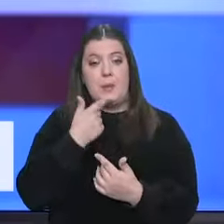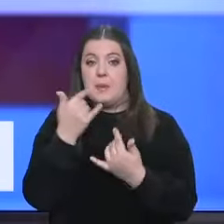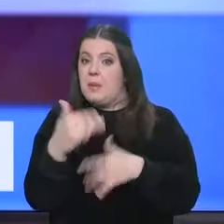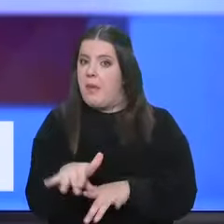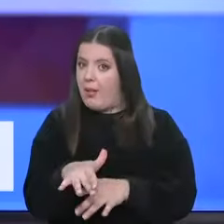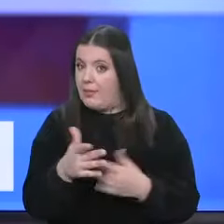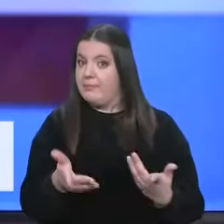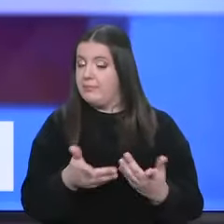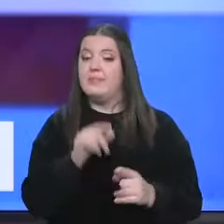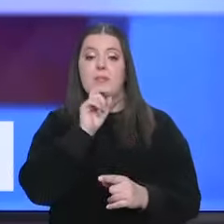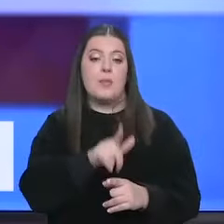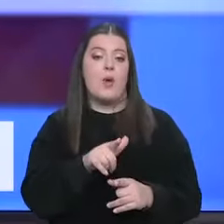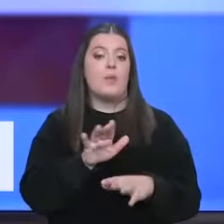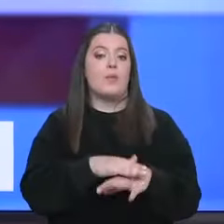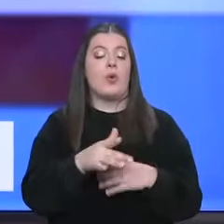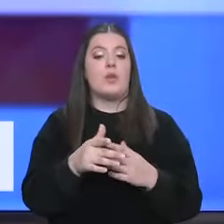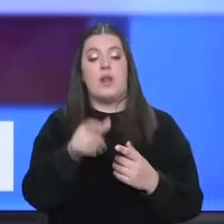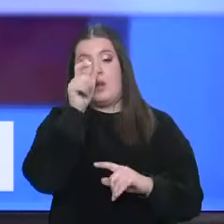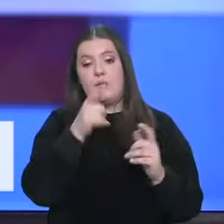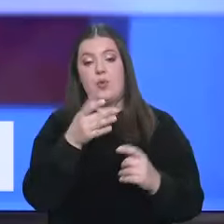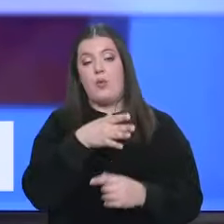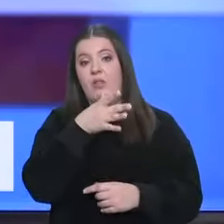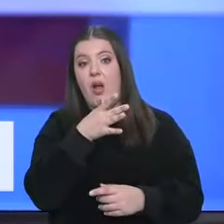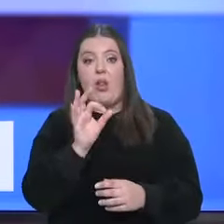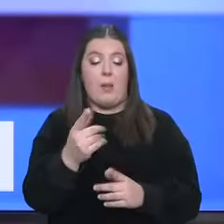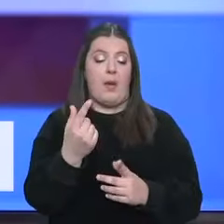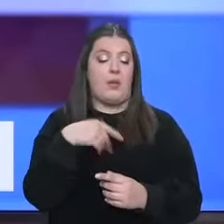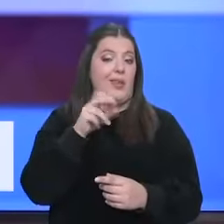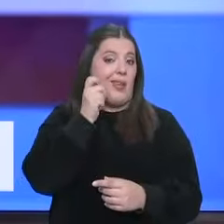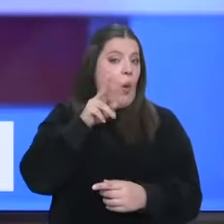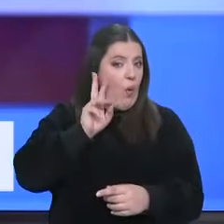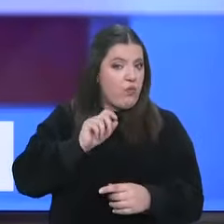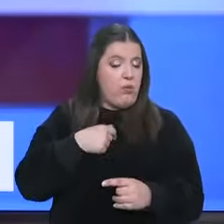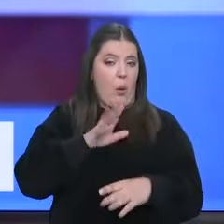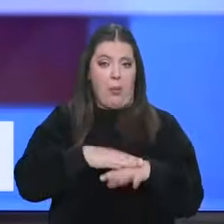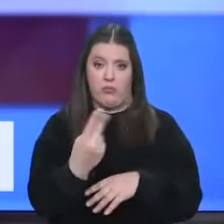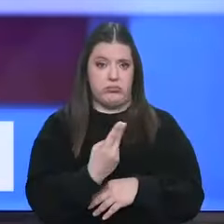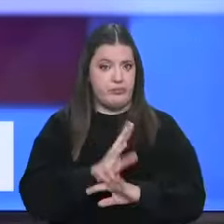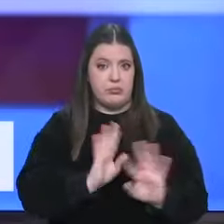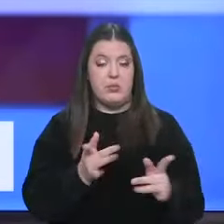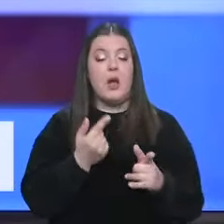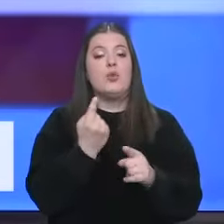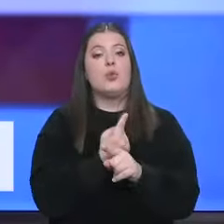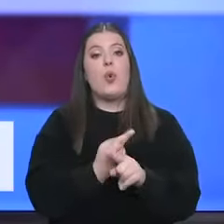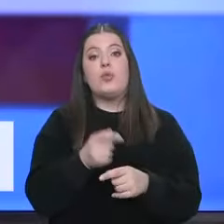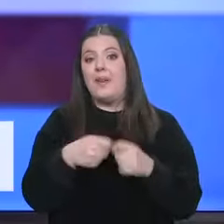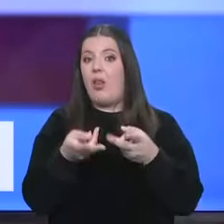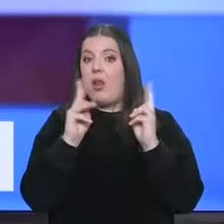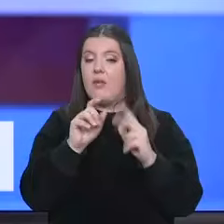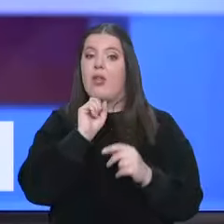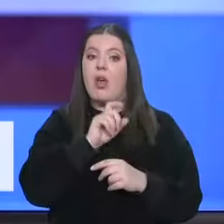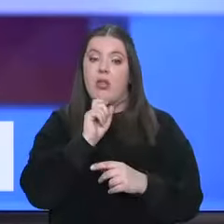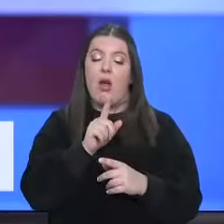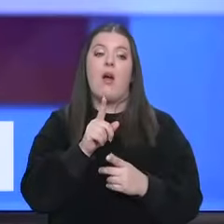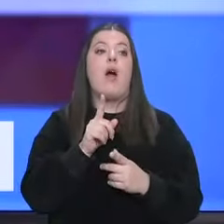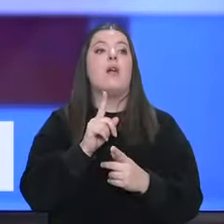ser defeito do emissor e não só do recetor e portanto aquilo a que eh para que o livro serve nesta